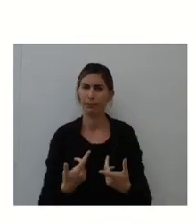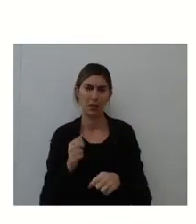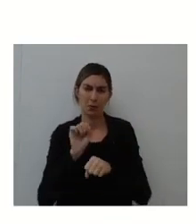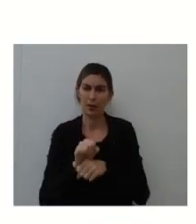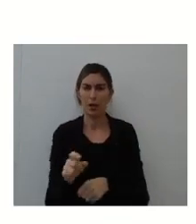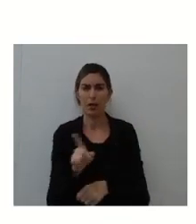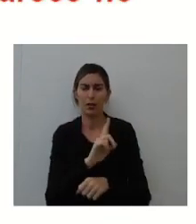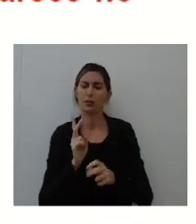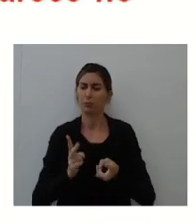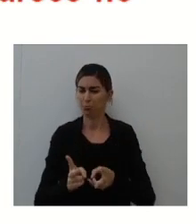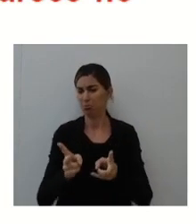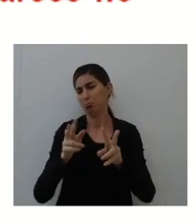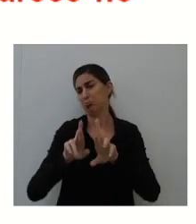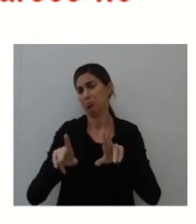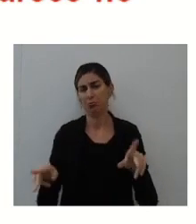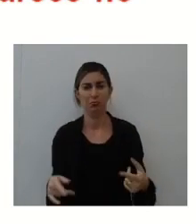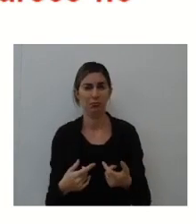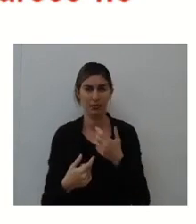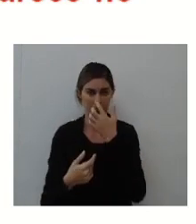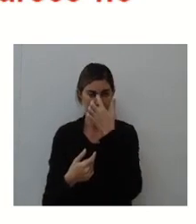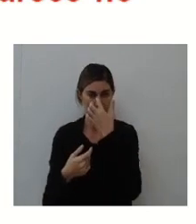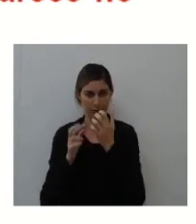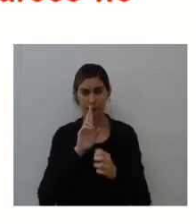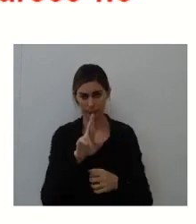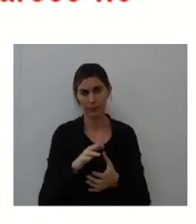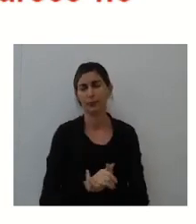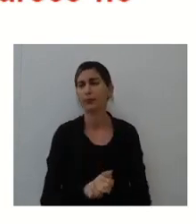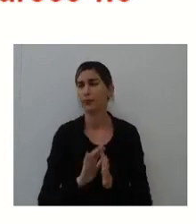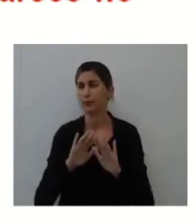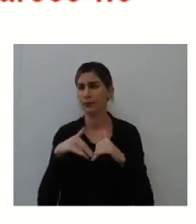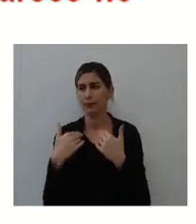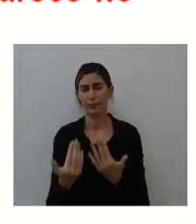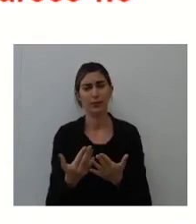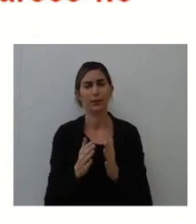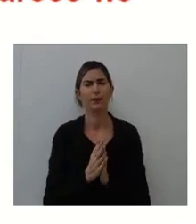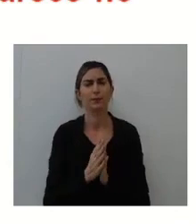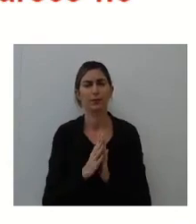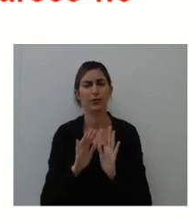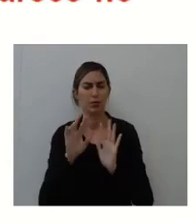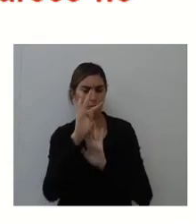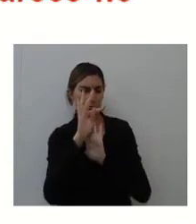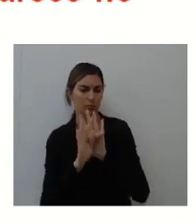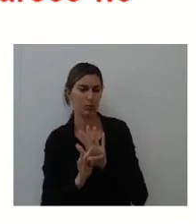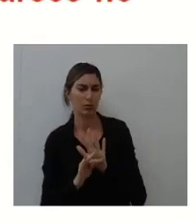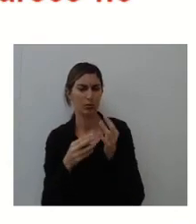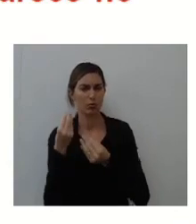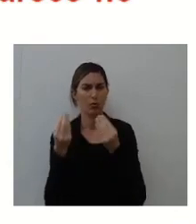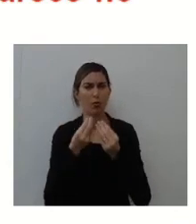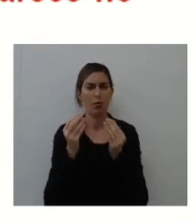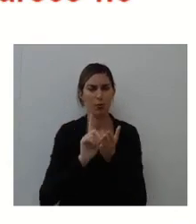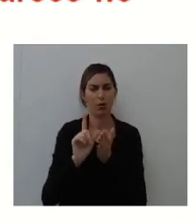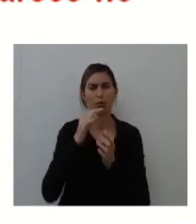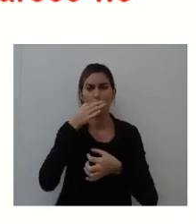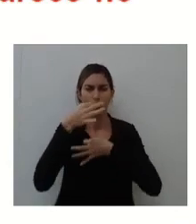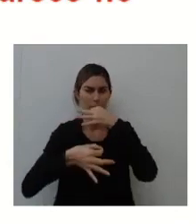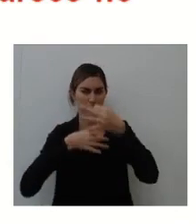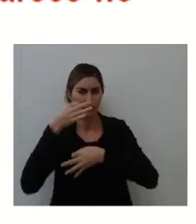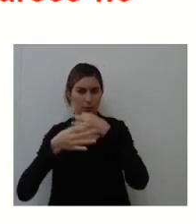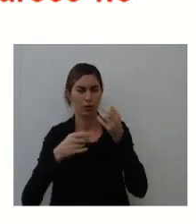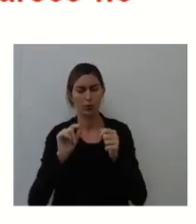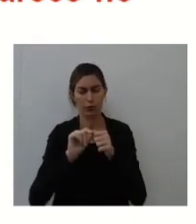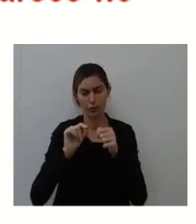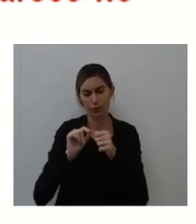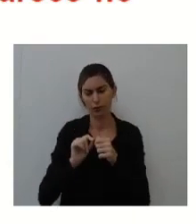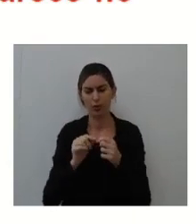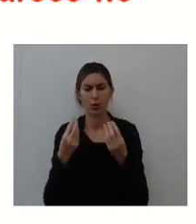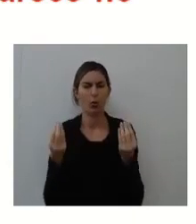de coronavírus. Vamos responder? Então, a finalidade é a seguinte: esse texto, como é um artigo de opinião, ele foi